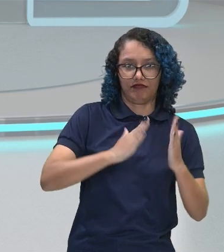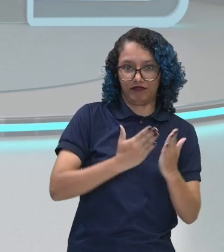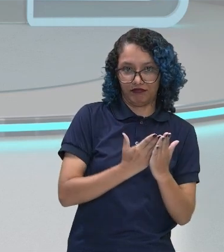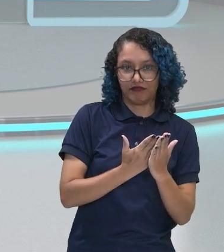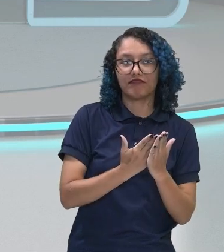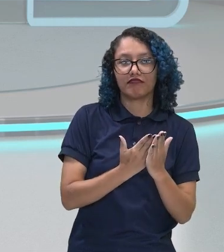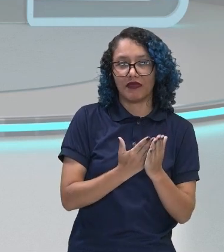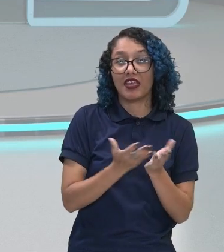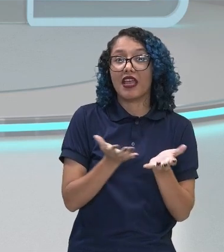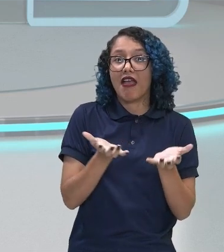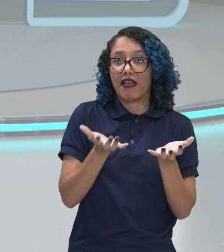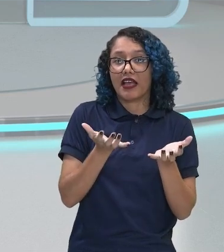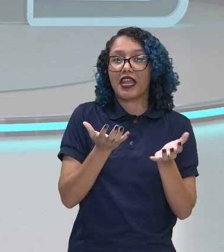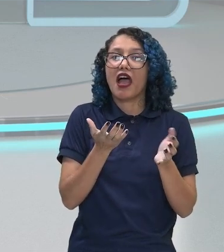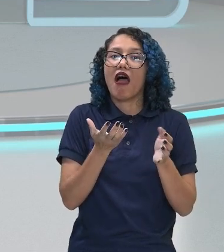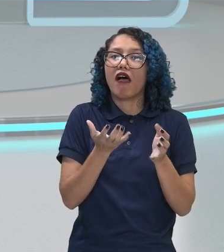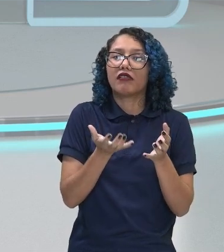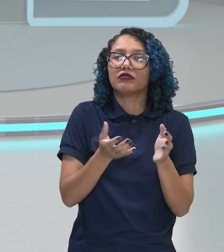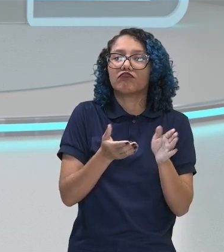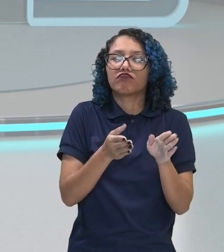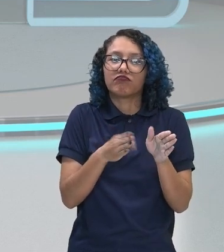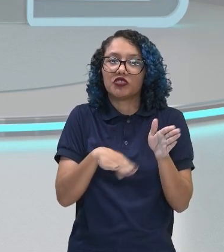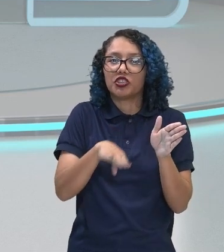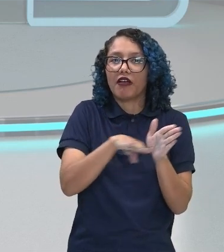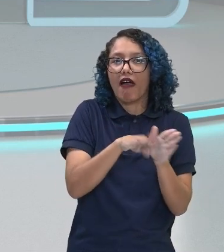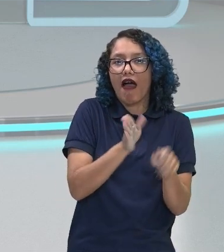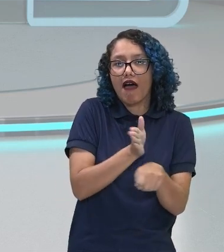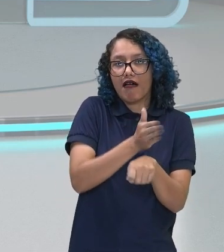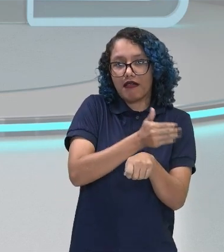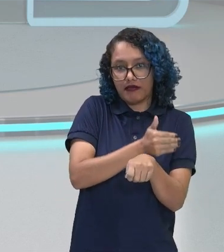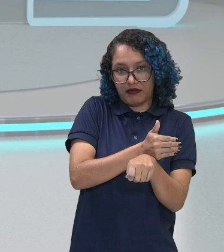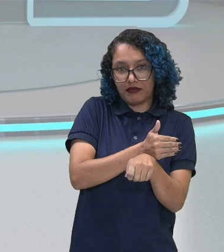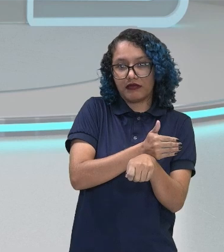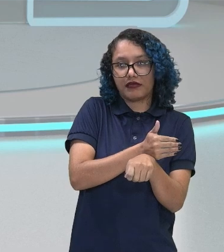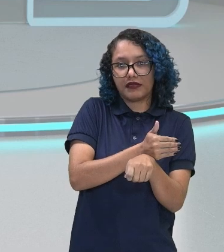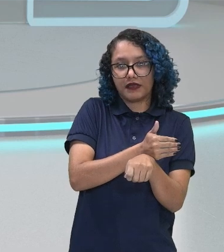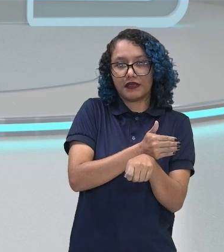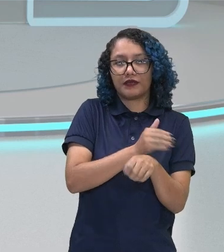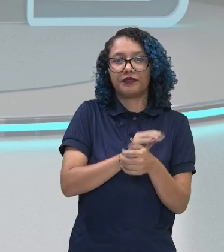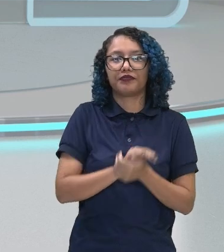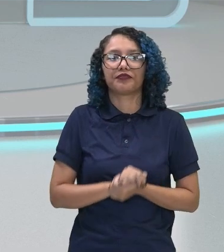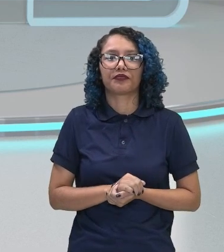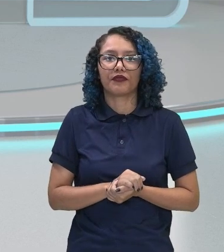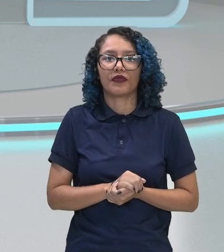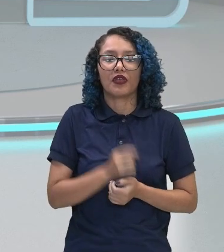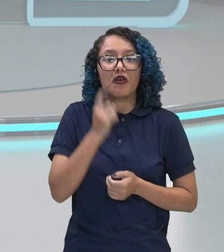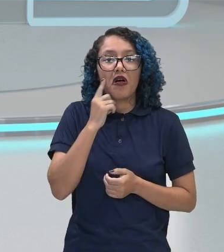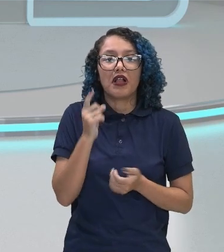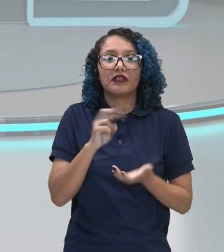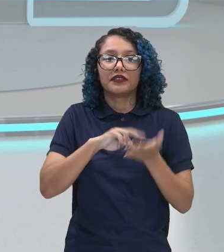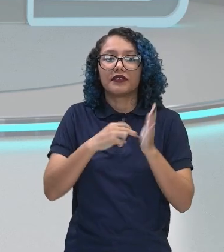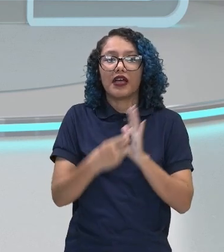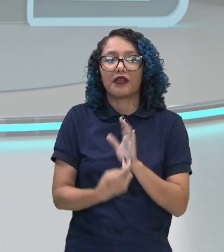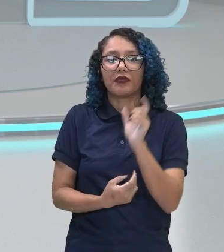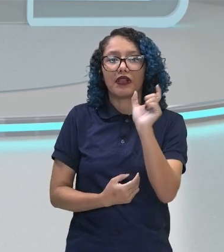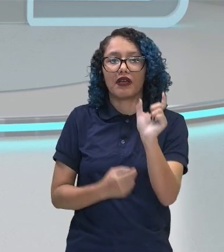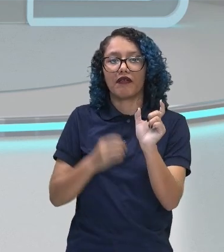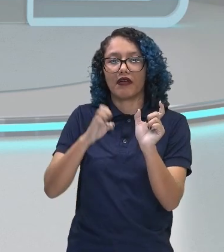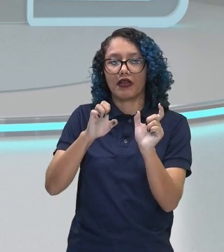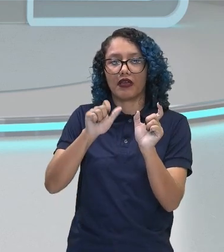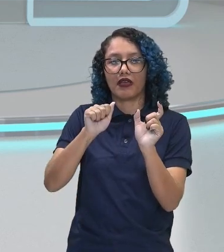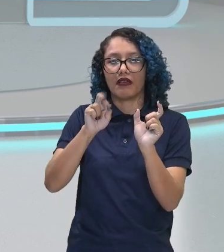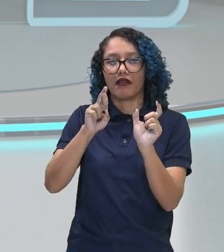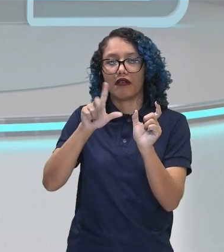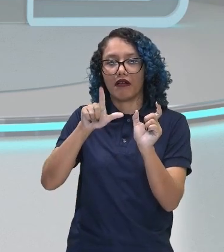chegar cedo. Today é hoje. Ele queria chegar cedo hoje. Olha só a definição de early. Nós temos, então, é